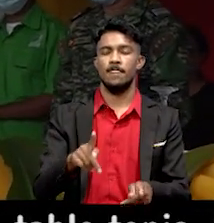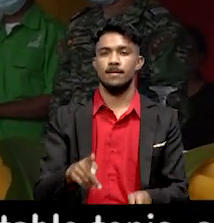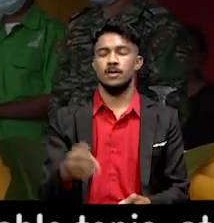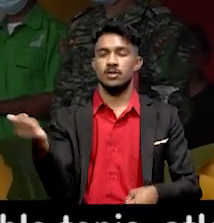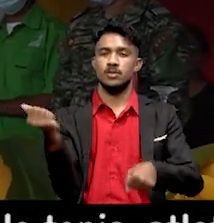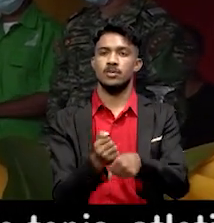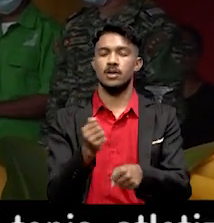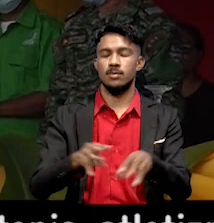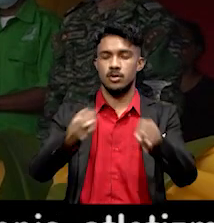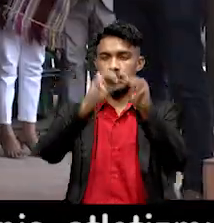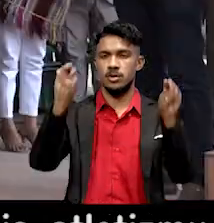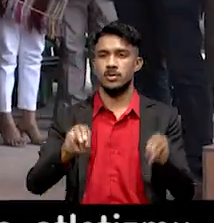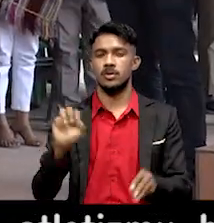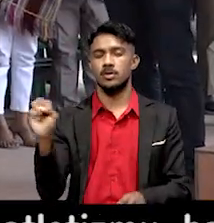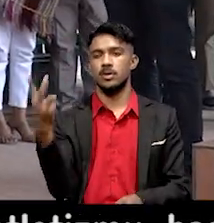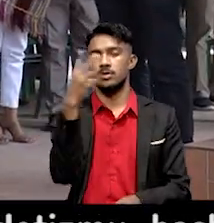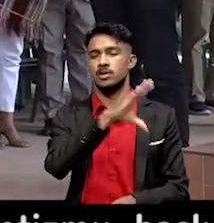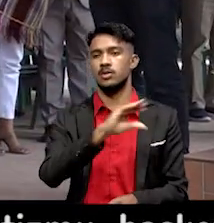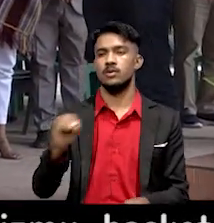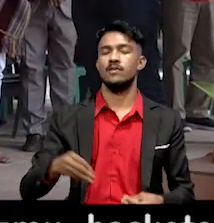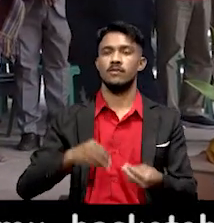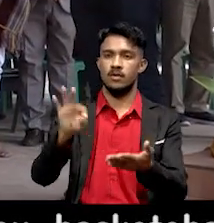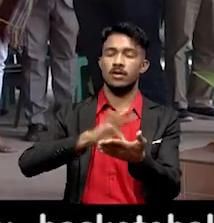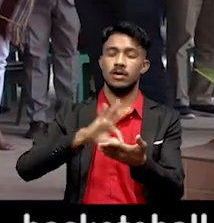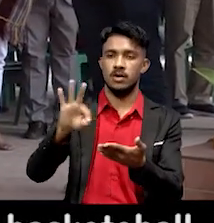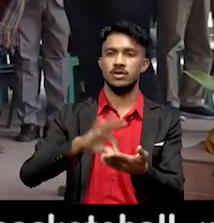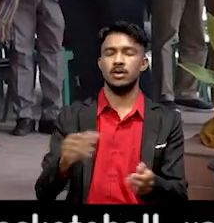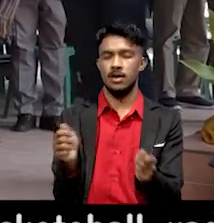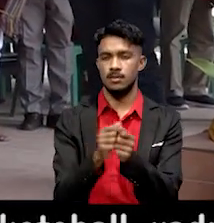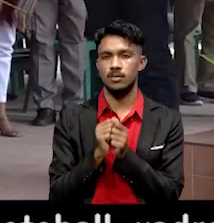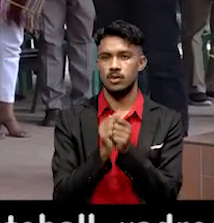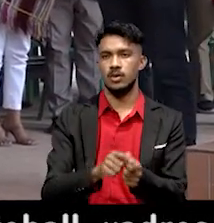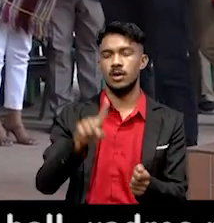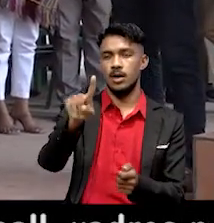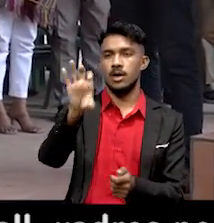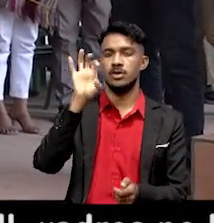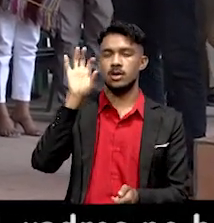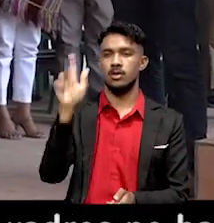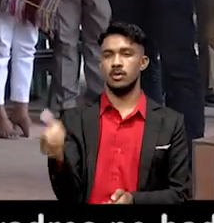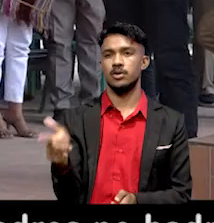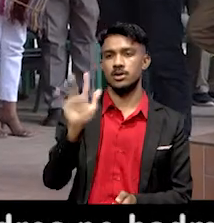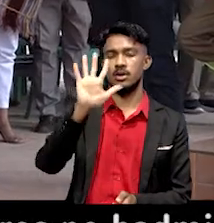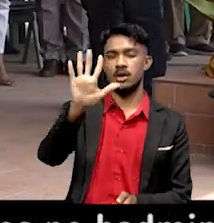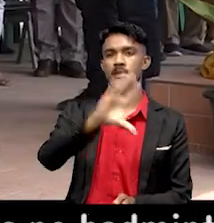Resenrua Noraioa, entrega lista proponente Hamutuk Rihun Atusida Ruanul Resen Lima Resin